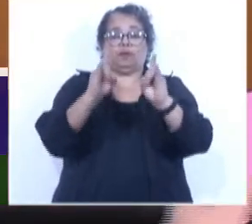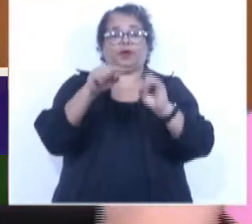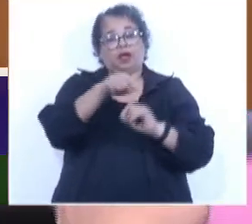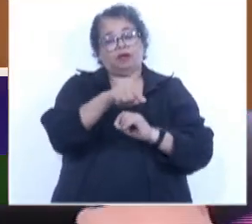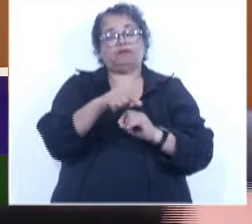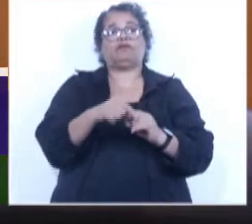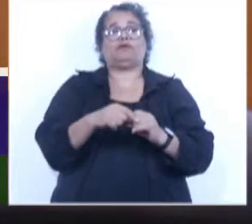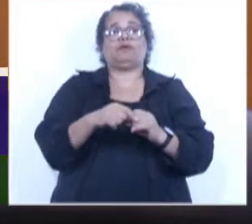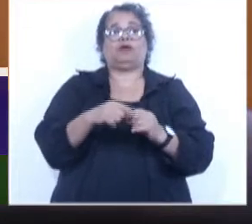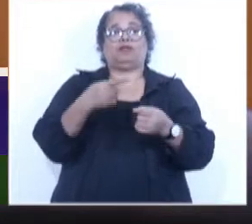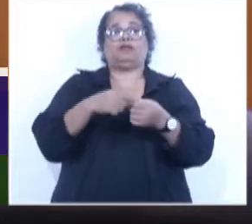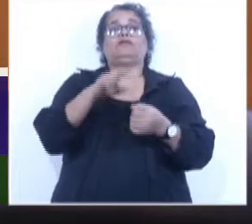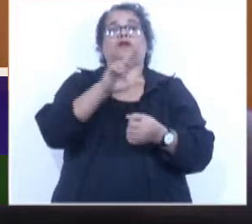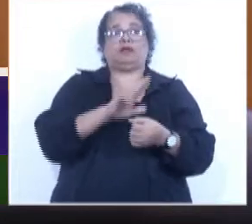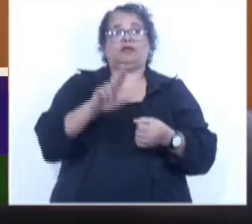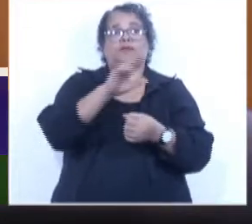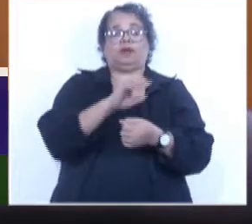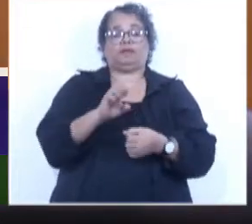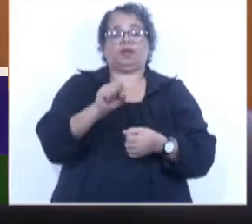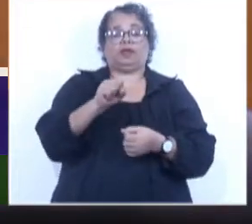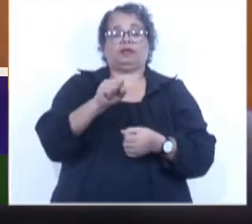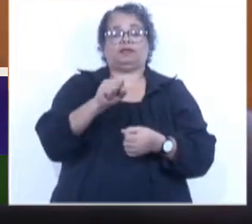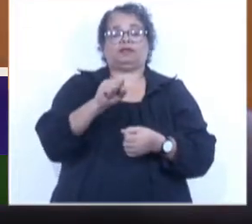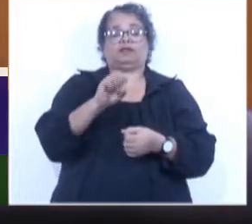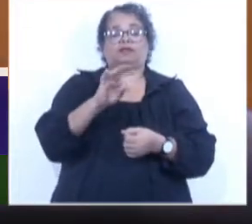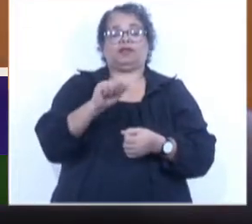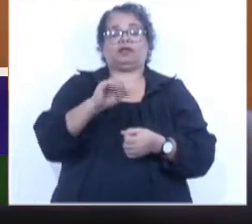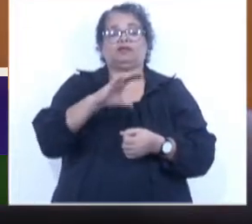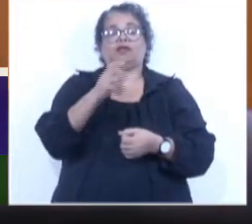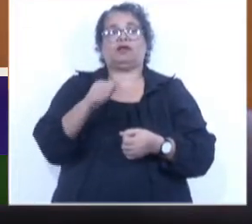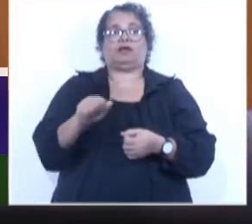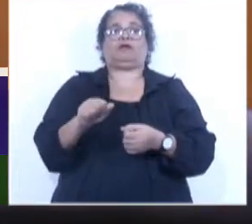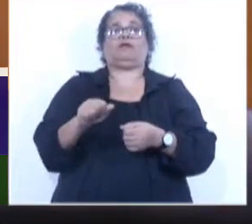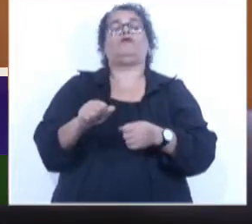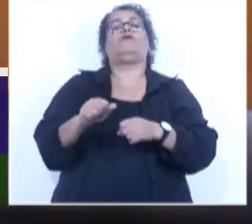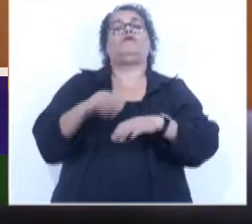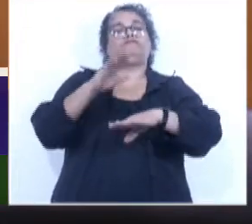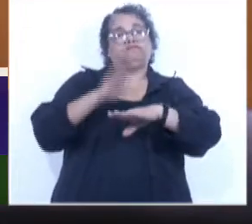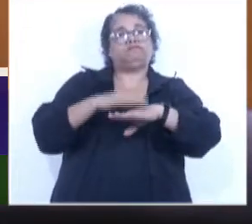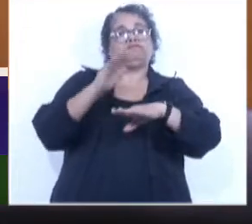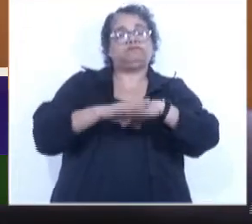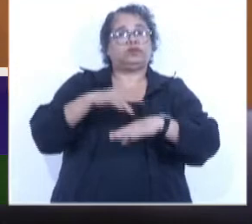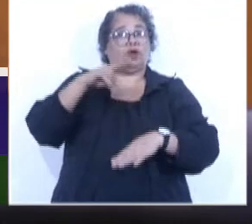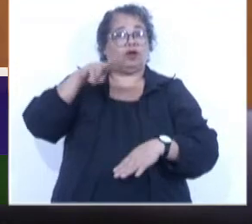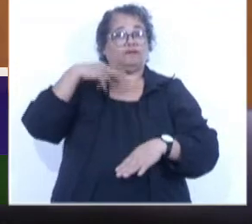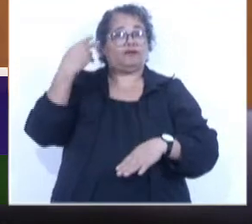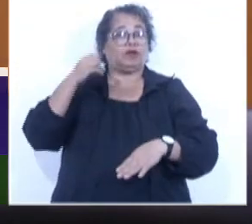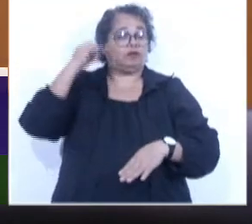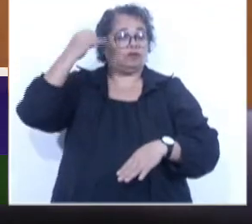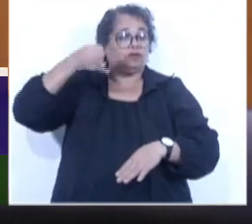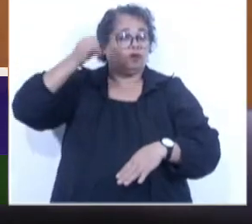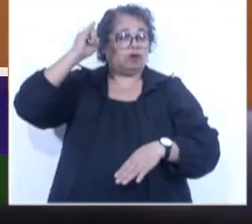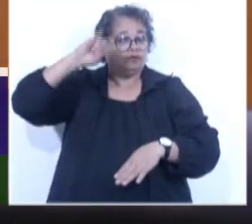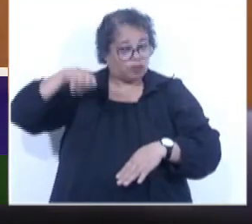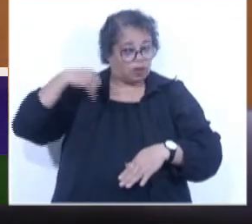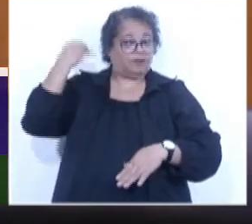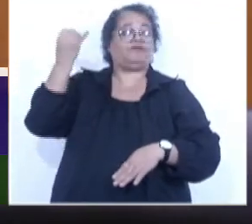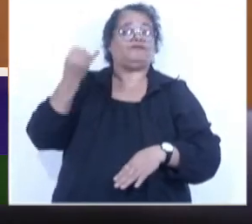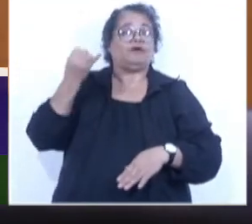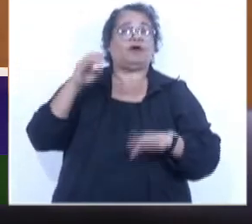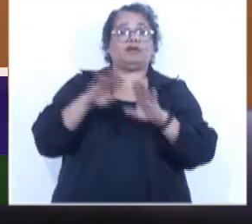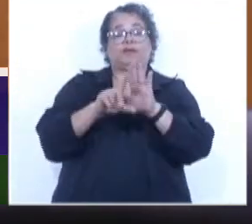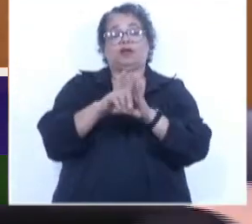ver ali e dá outros Providência Vereador autor Jair Ferraz Lisa Prado caminharemos a comissão de